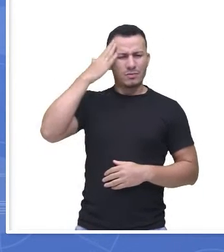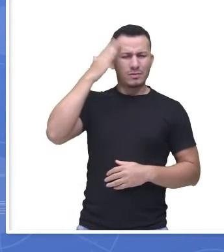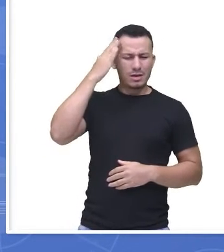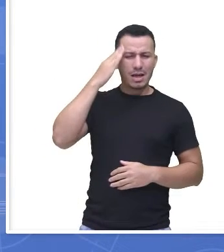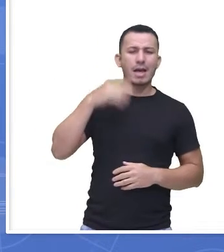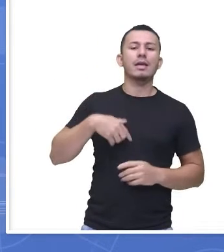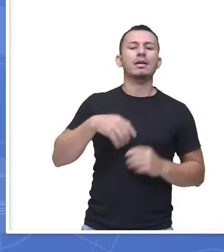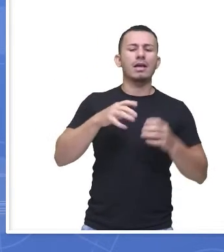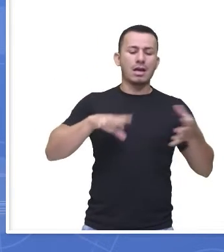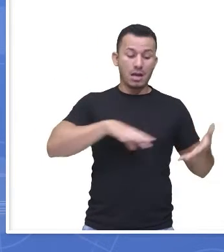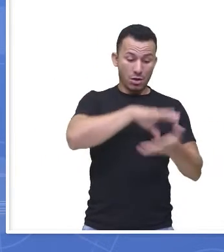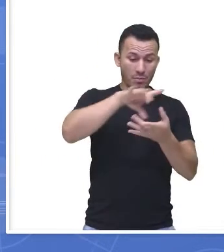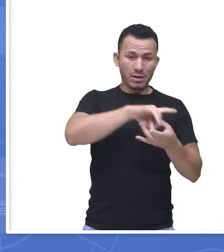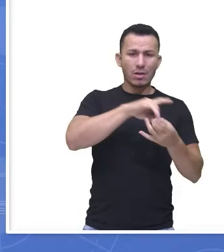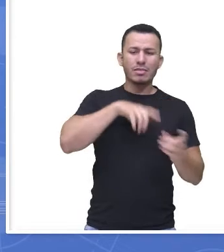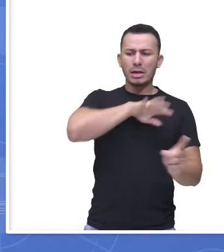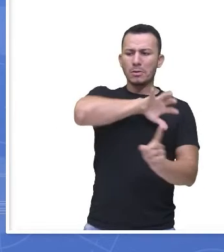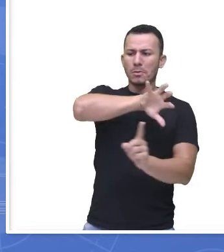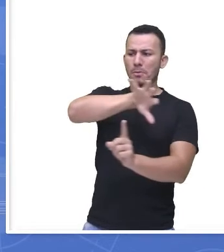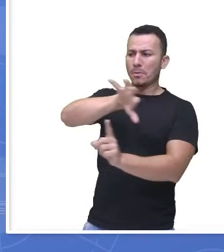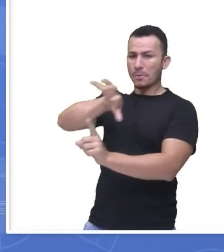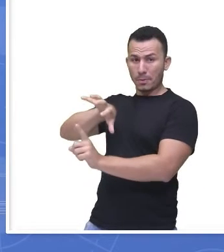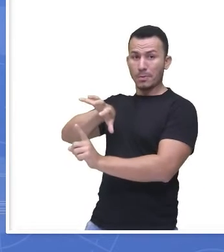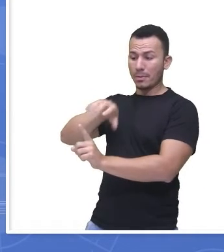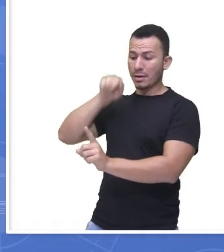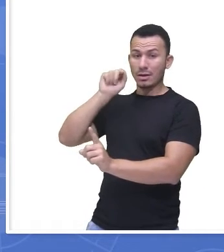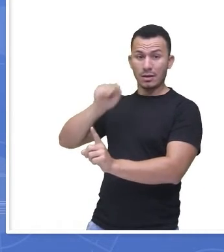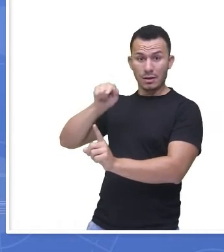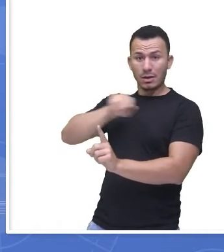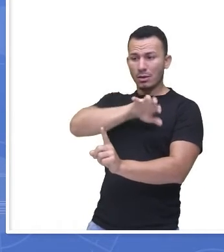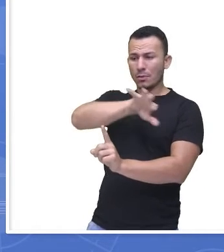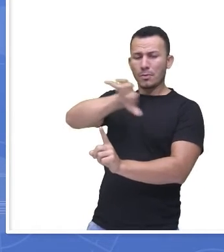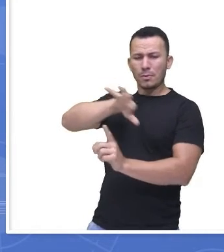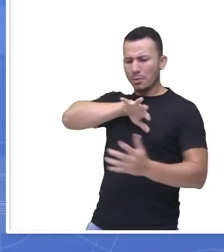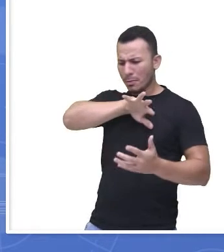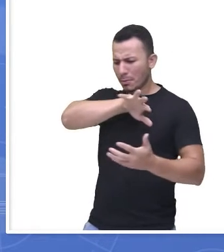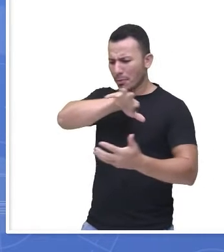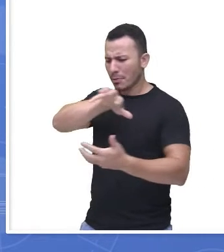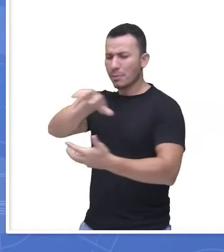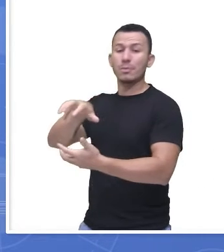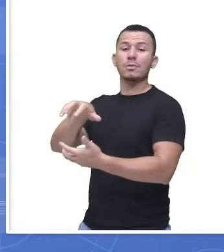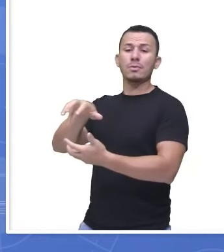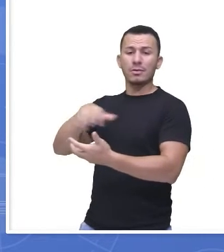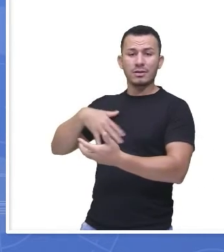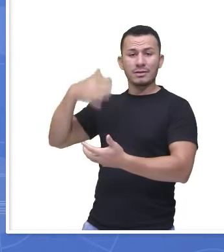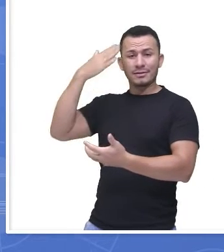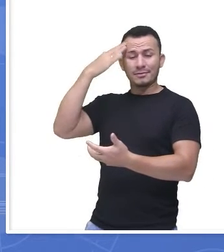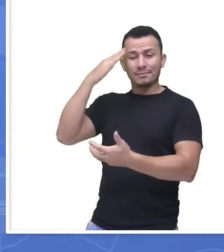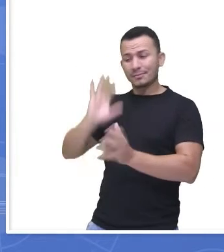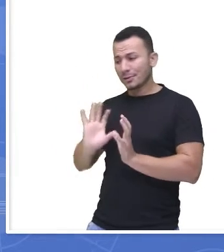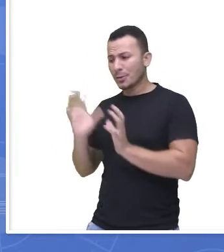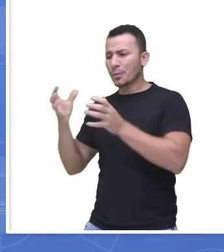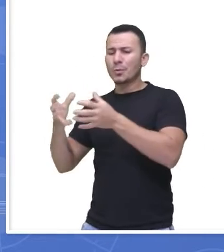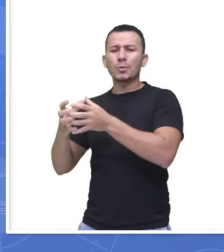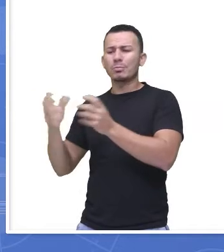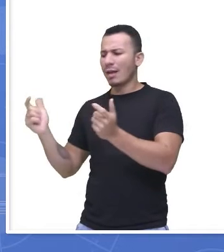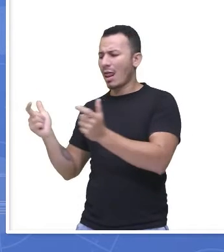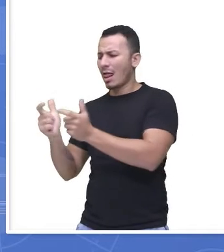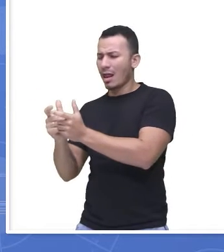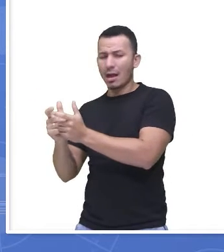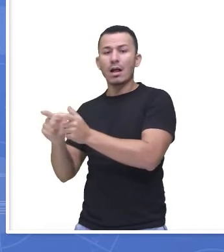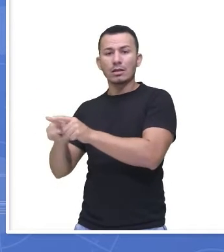de influenciar, como ela vai influenciando, né, no mundo todo, os grupos menores vão também